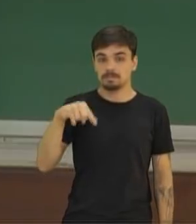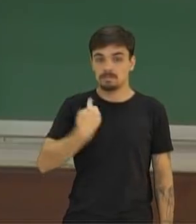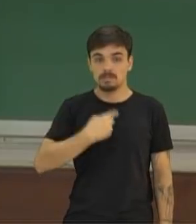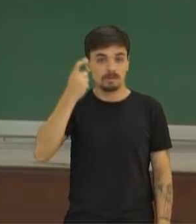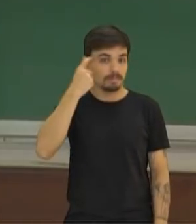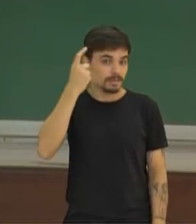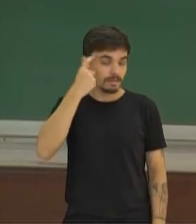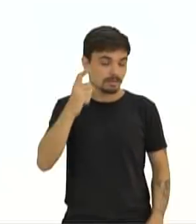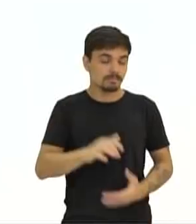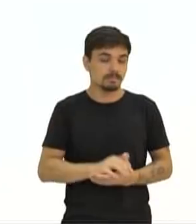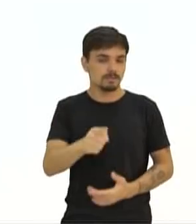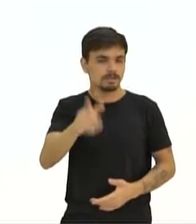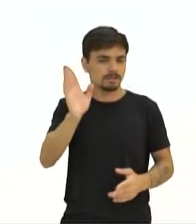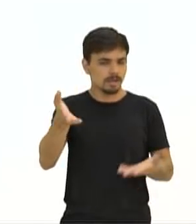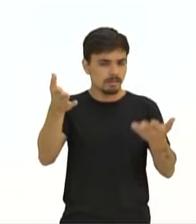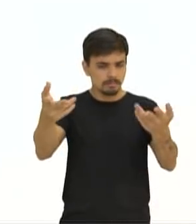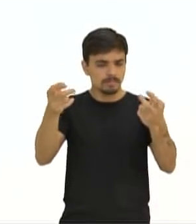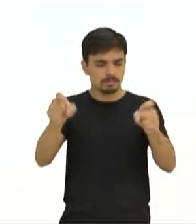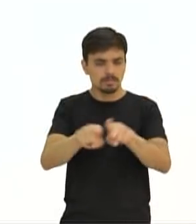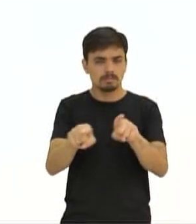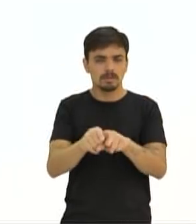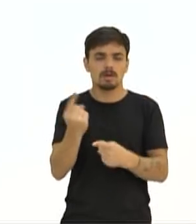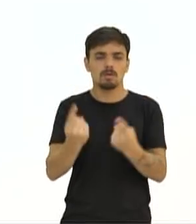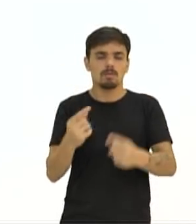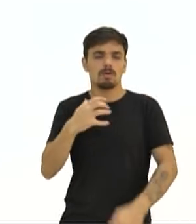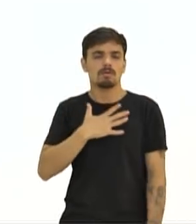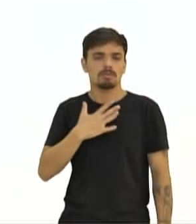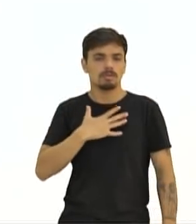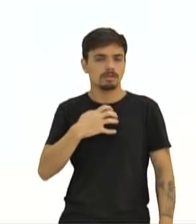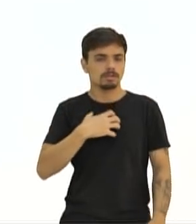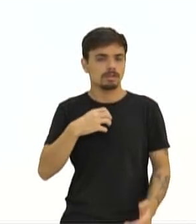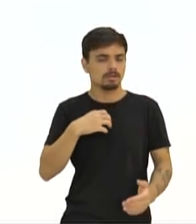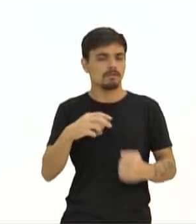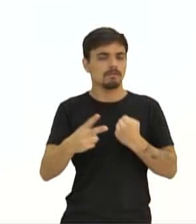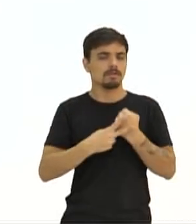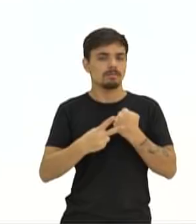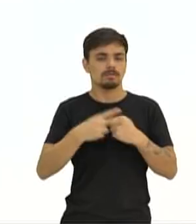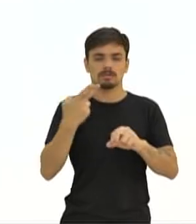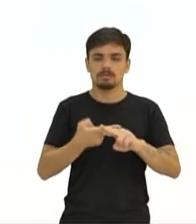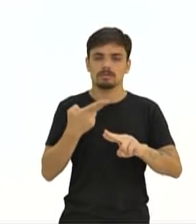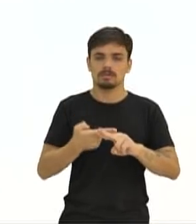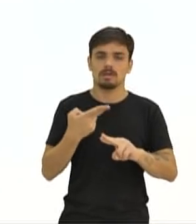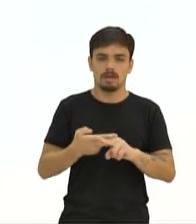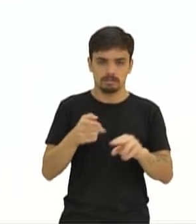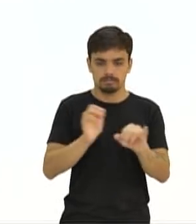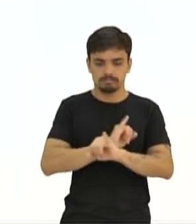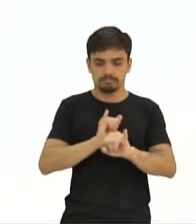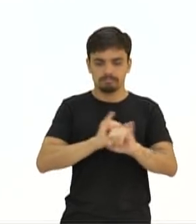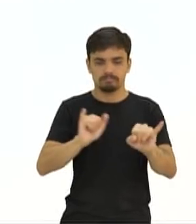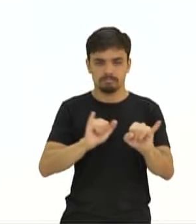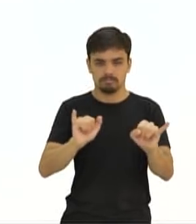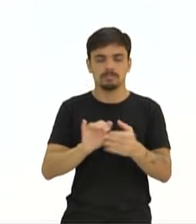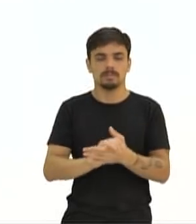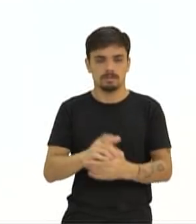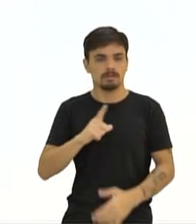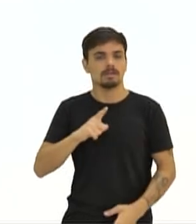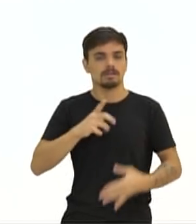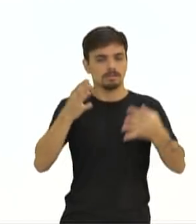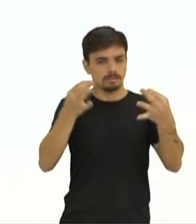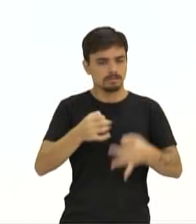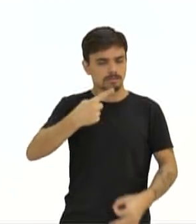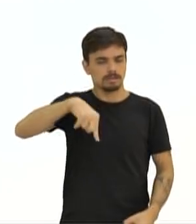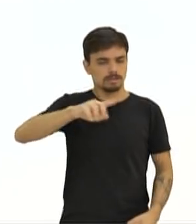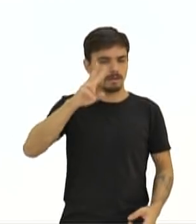pensar. Você já percebeu qual é o modo verbal mais utilizado nos anúncios publicitários? Eu tenho certeza que você já viu um